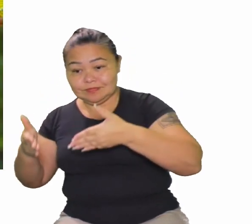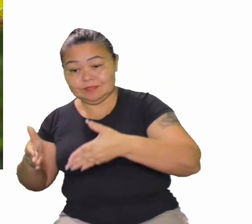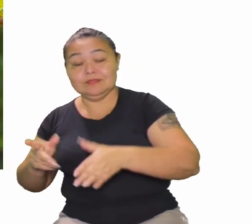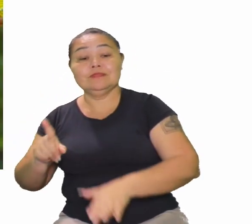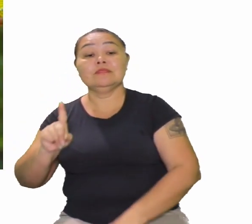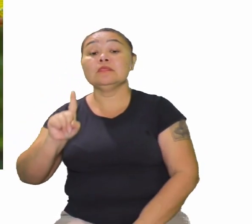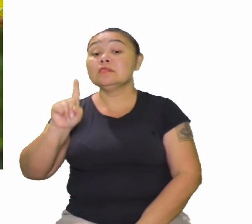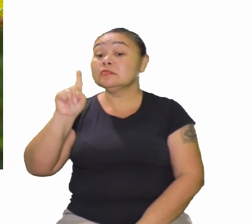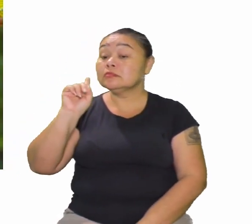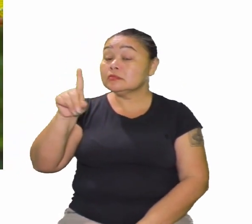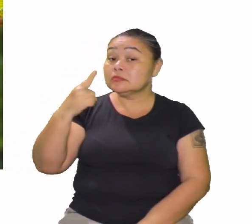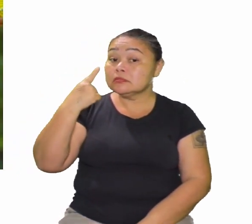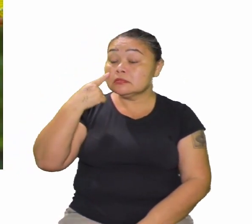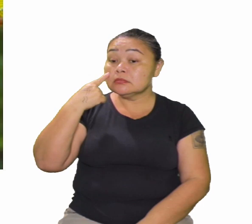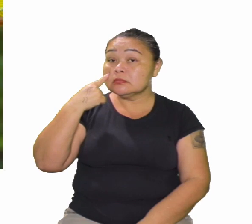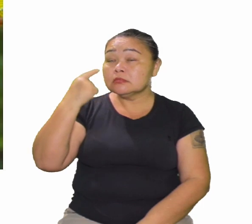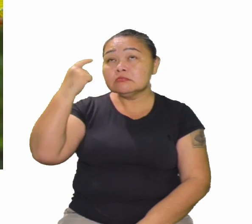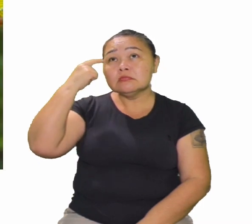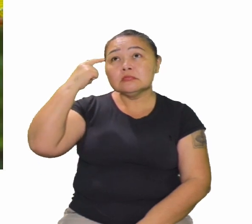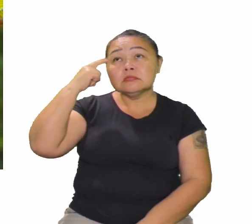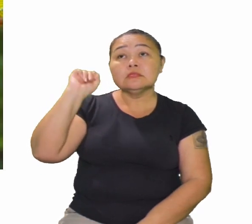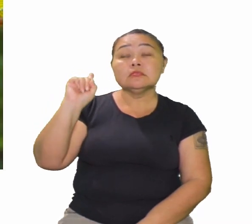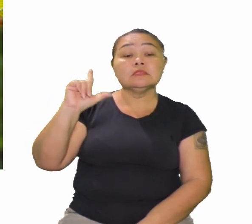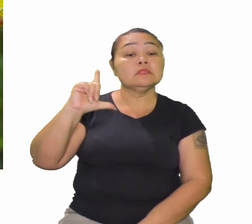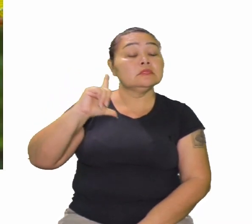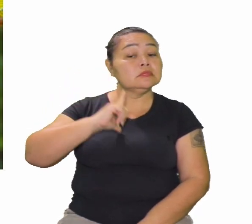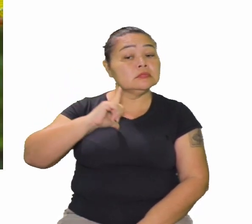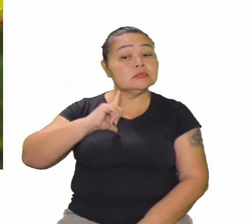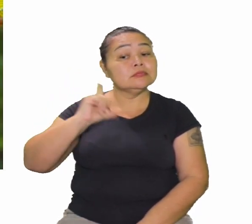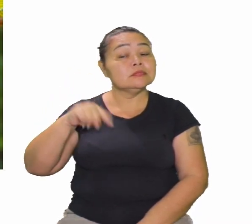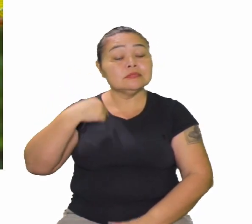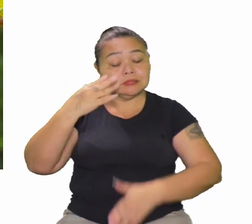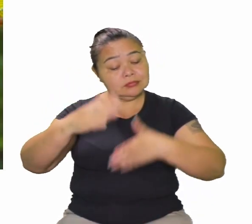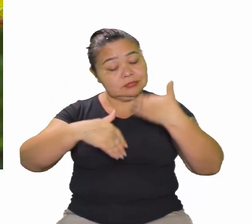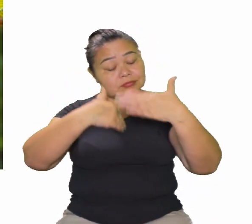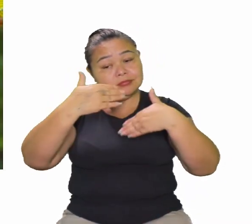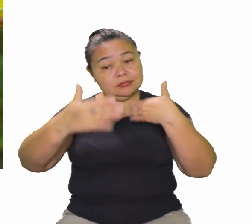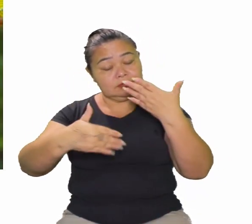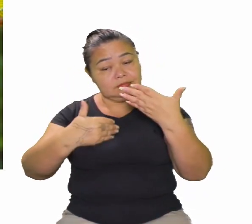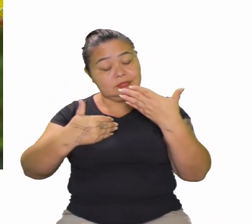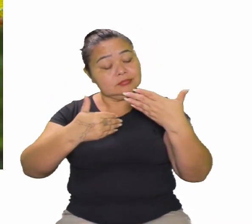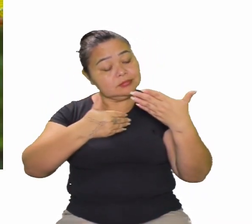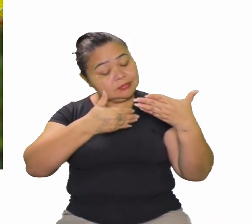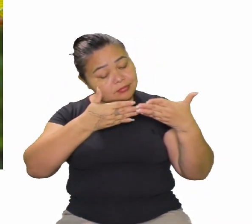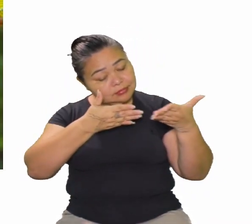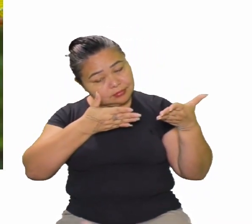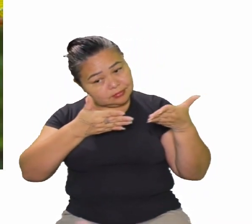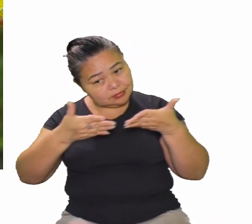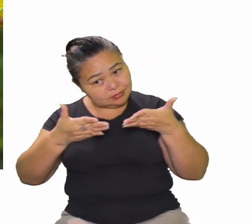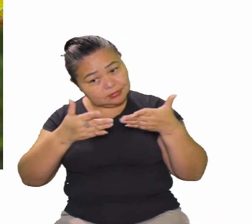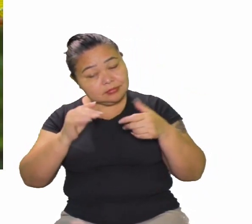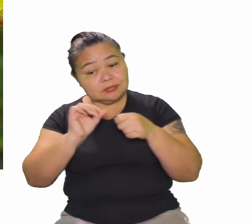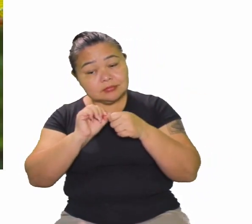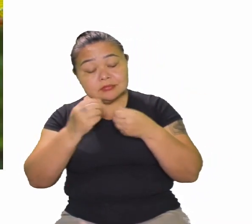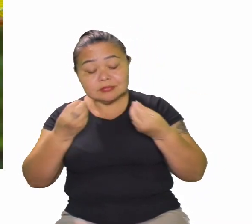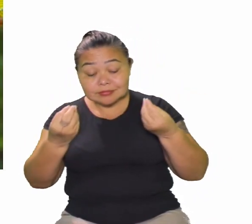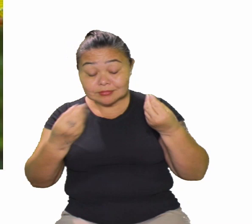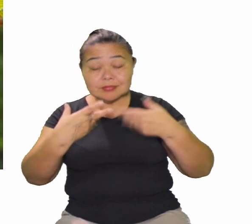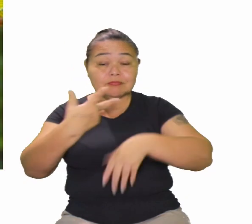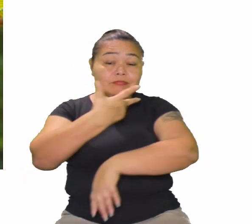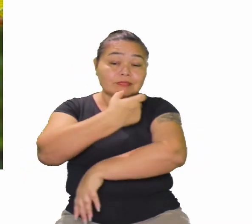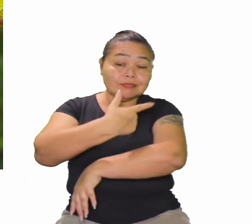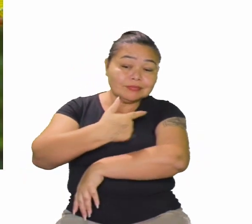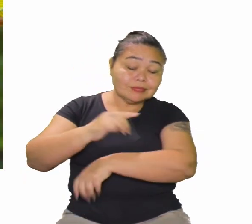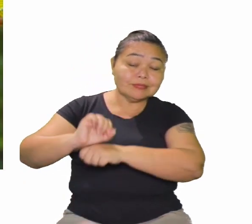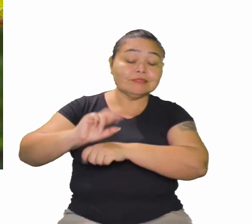só você pensar assim, que a gente tem o nosso desenvolvimento. Na fase inicial ali a gente recebe um monte de vacina, todos